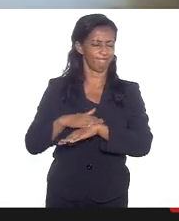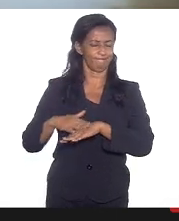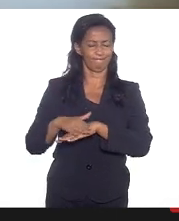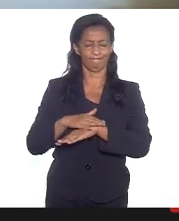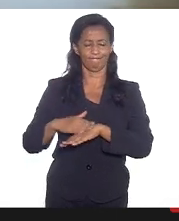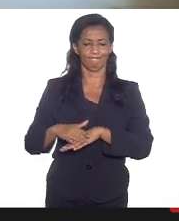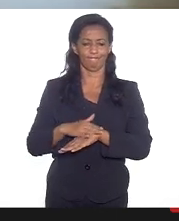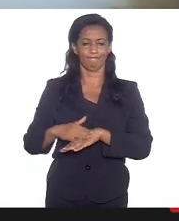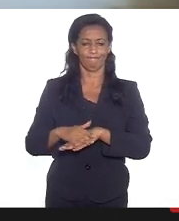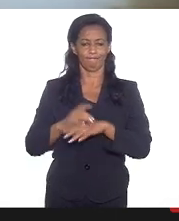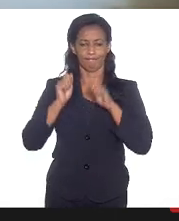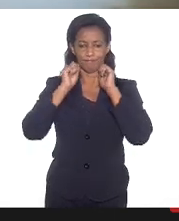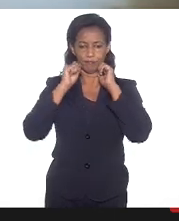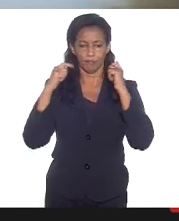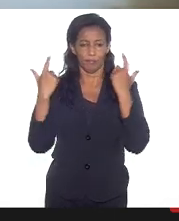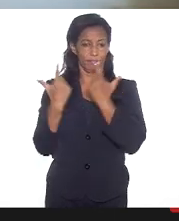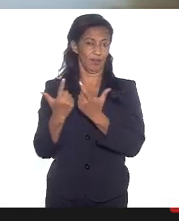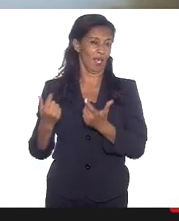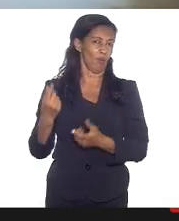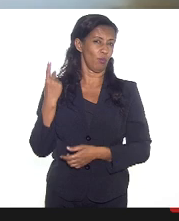parlamento